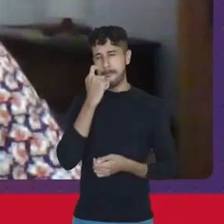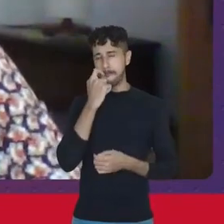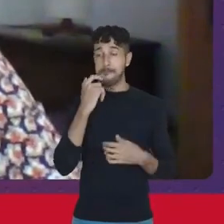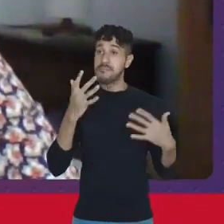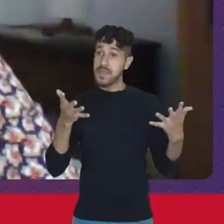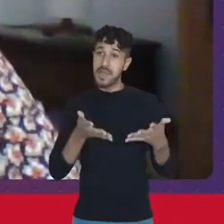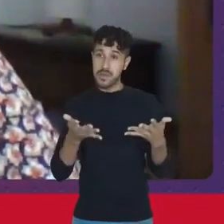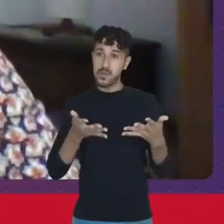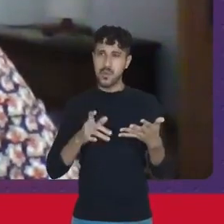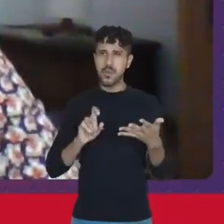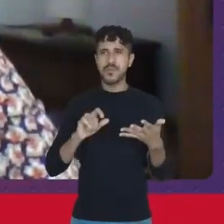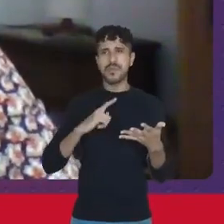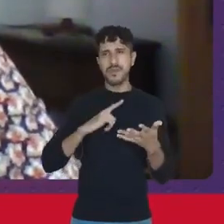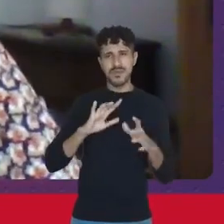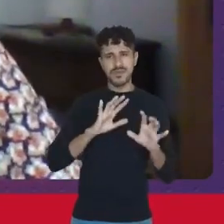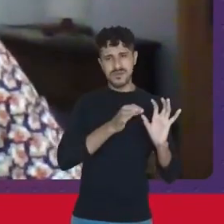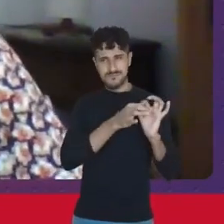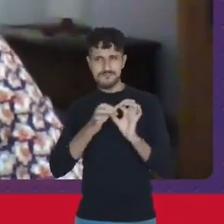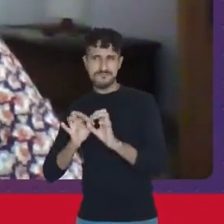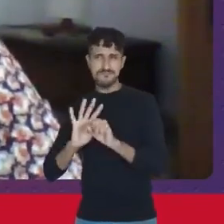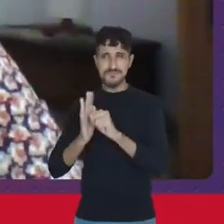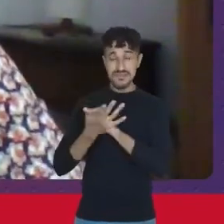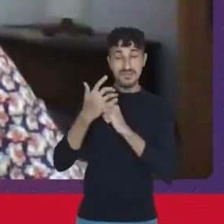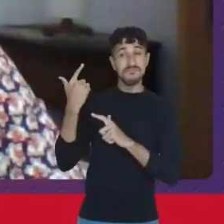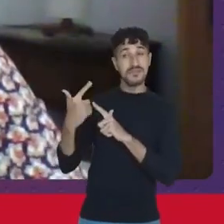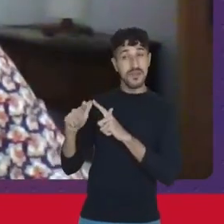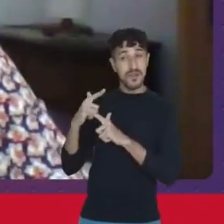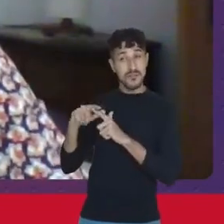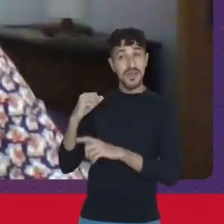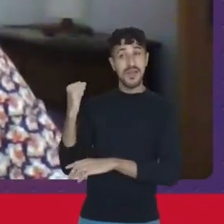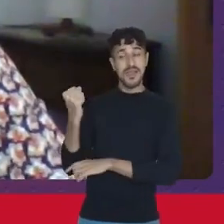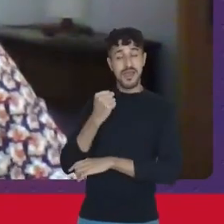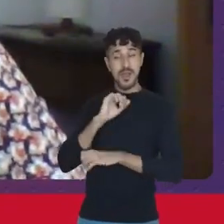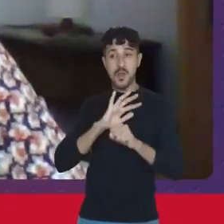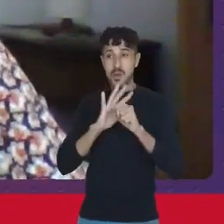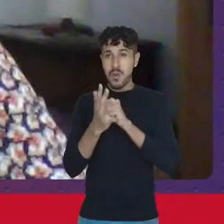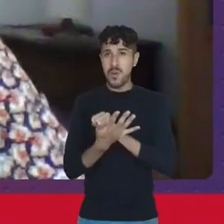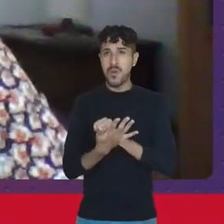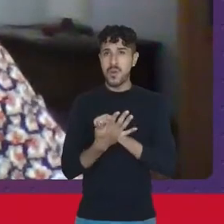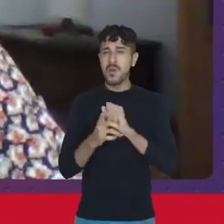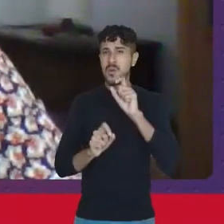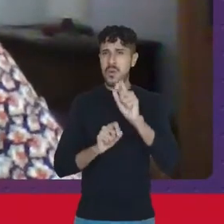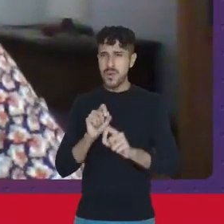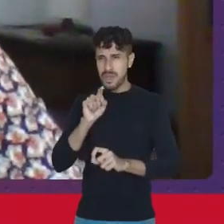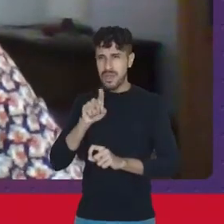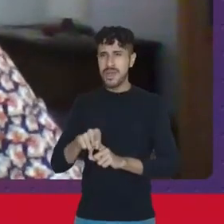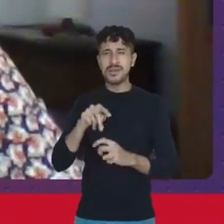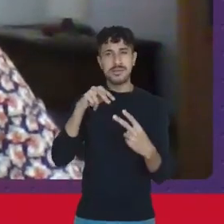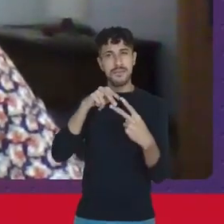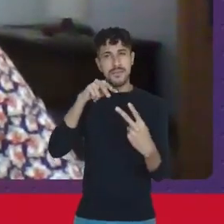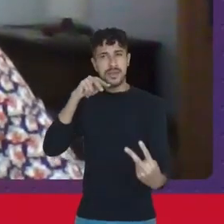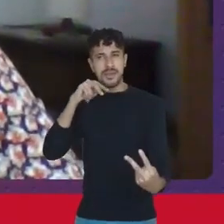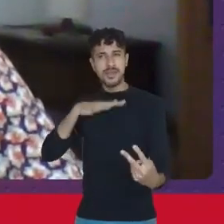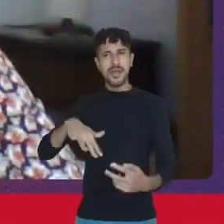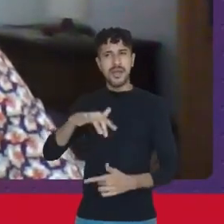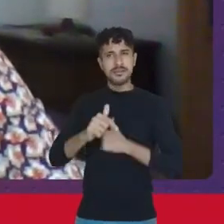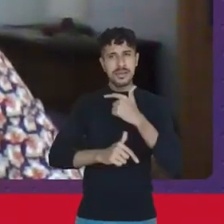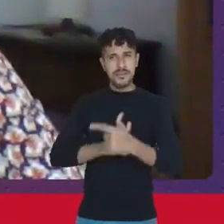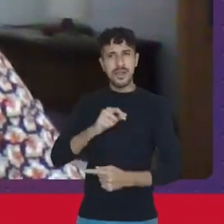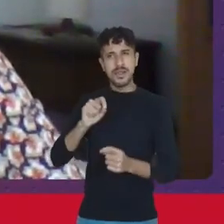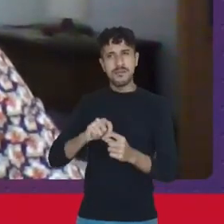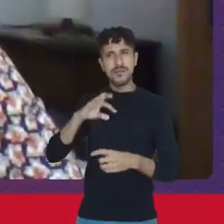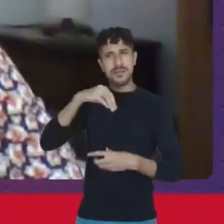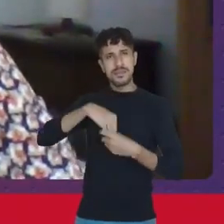Agora mesmo com a pandemia, com a crise, né, da Covid-19, essa dimensão do trabalho que é realizado